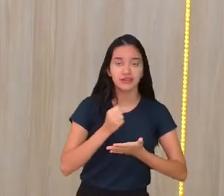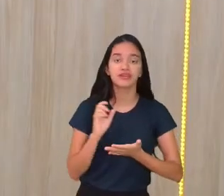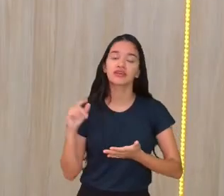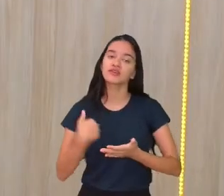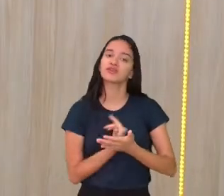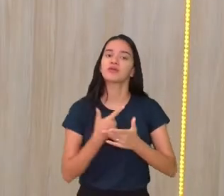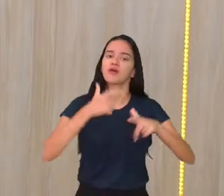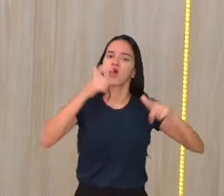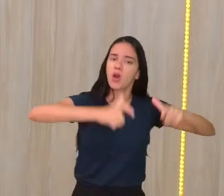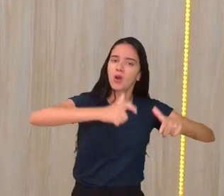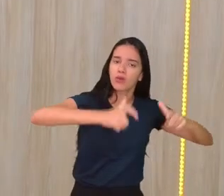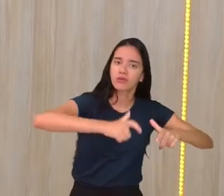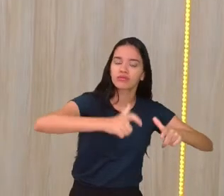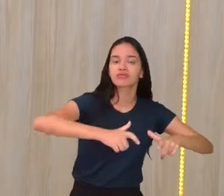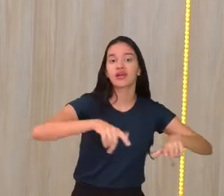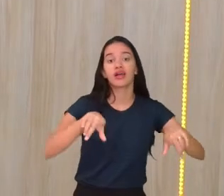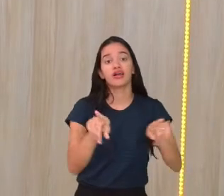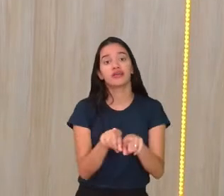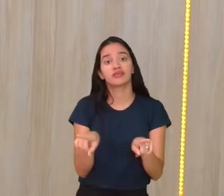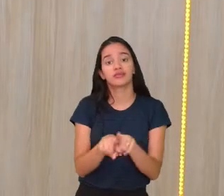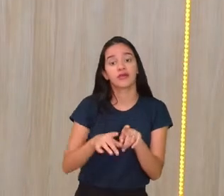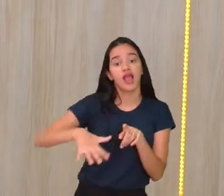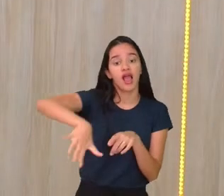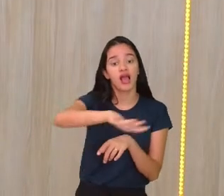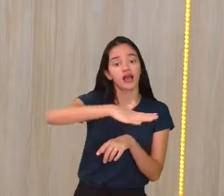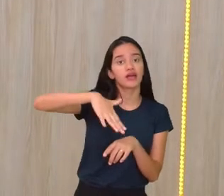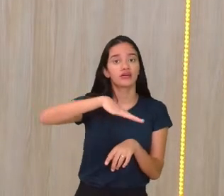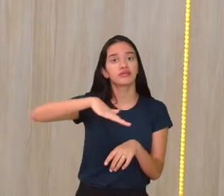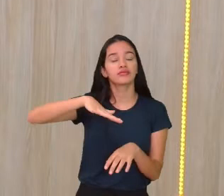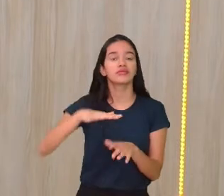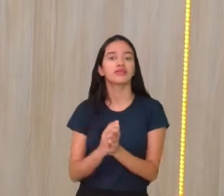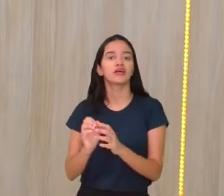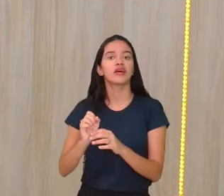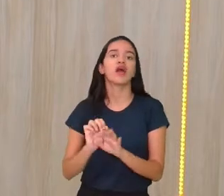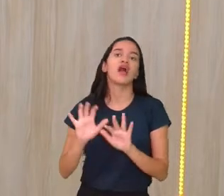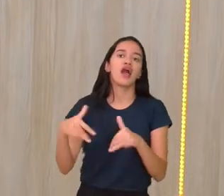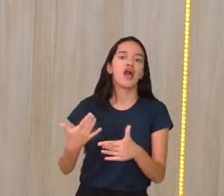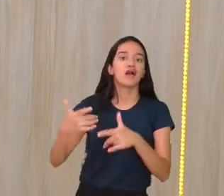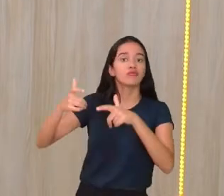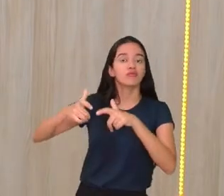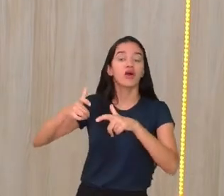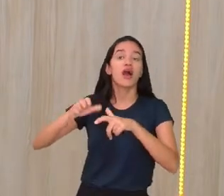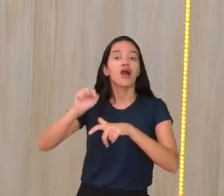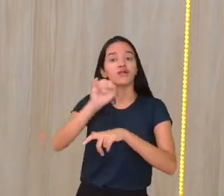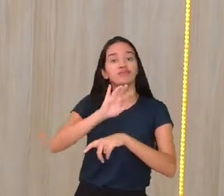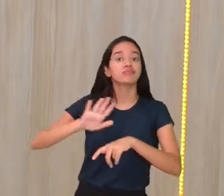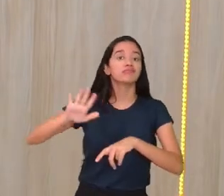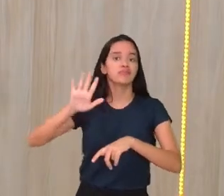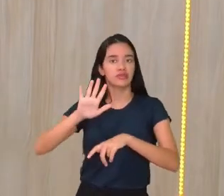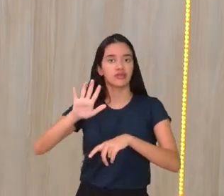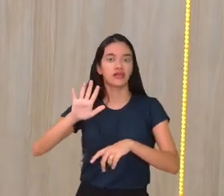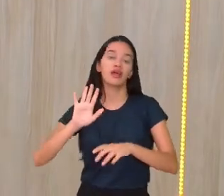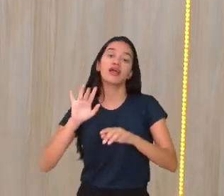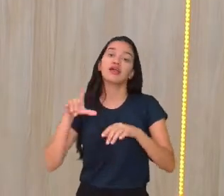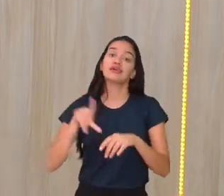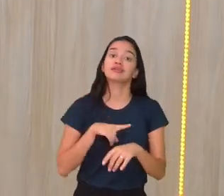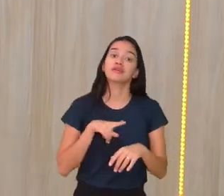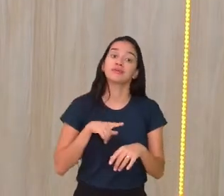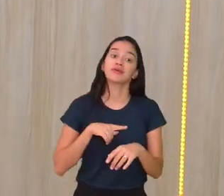temos lugar, território, paisagem, região e o